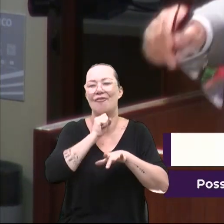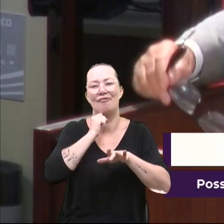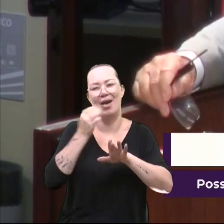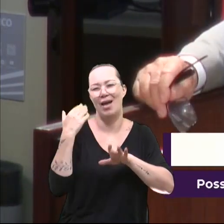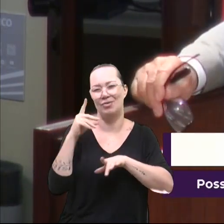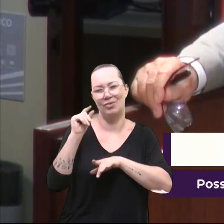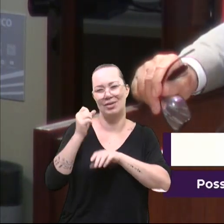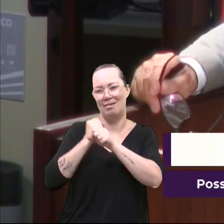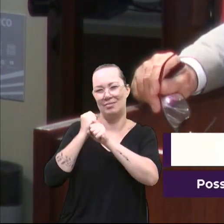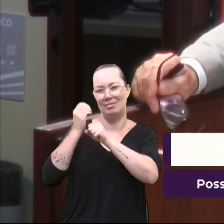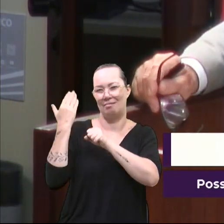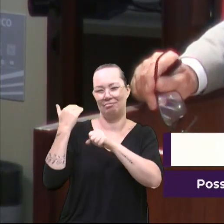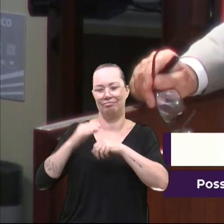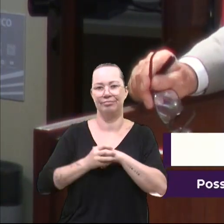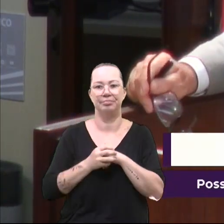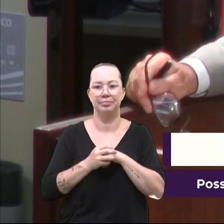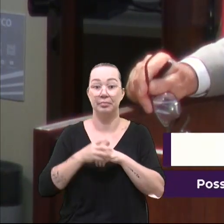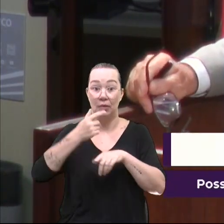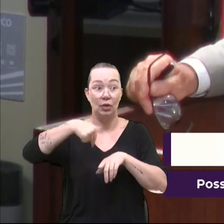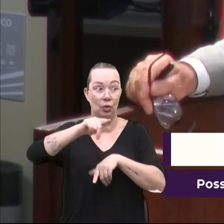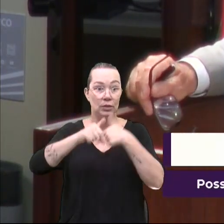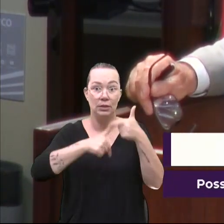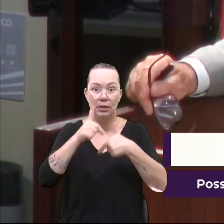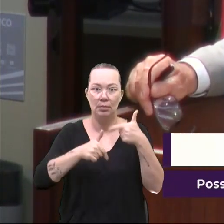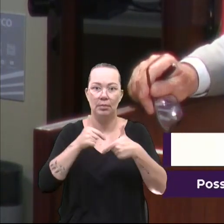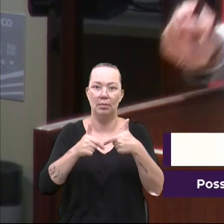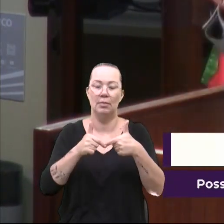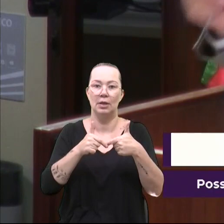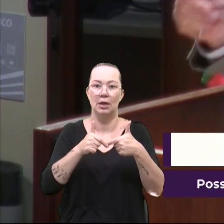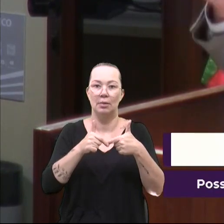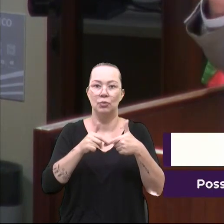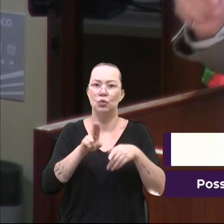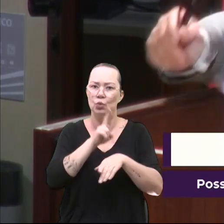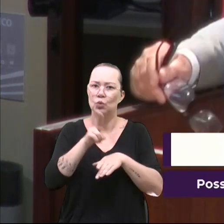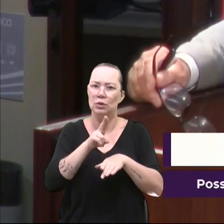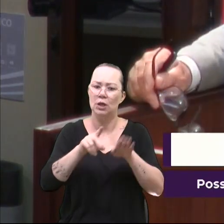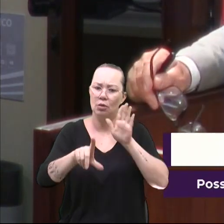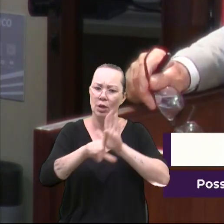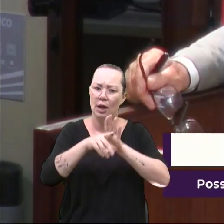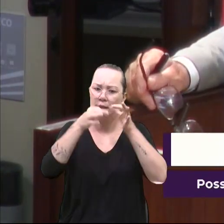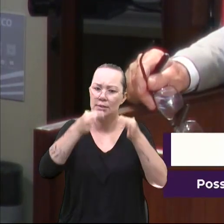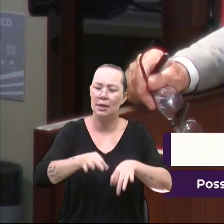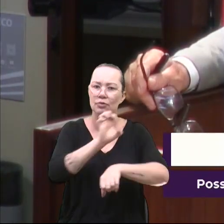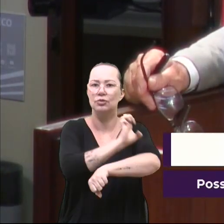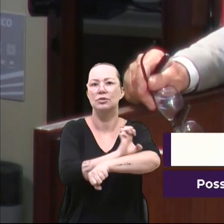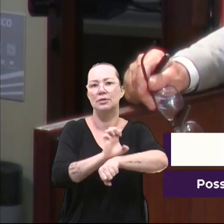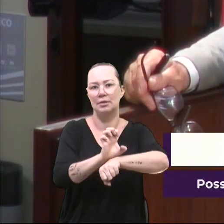Ampliamos no limite da lei a quantidade de estagiários e concedemos aumento.